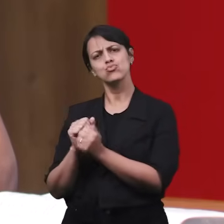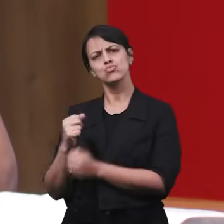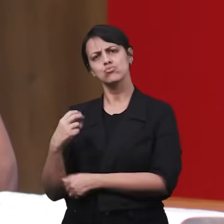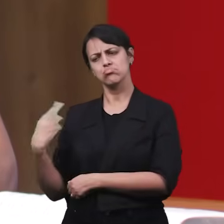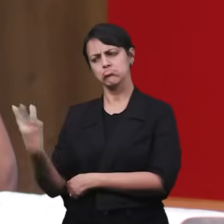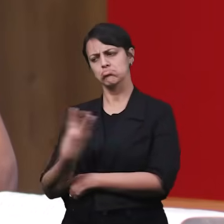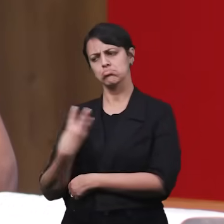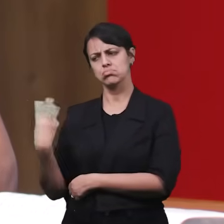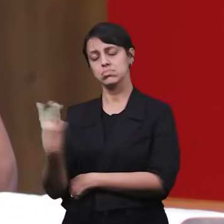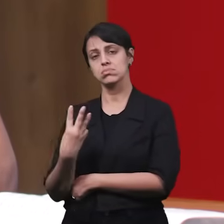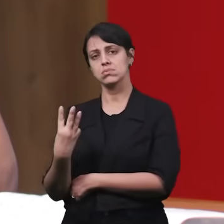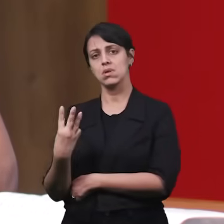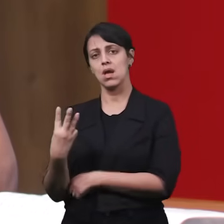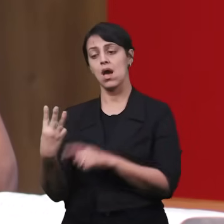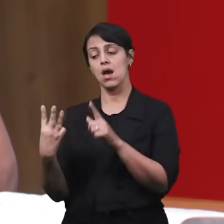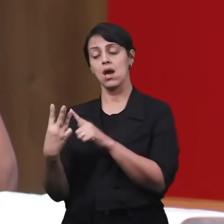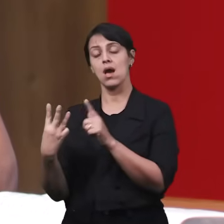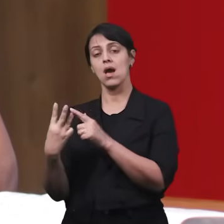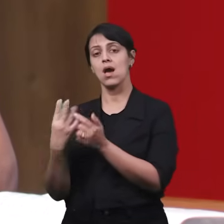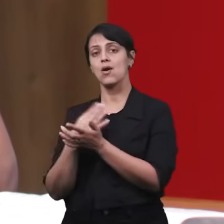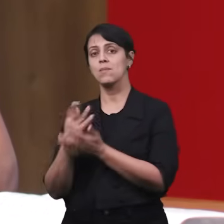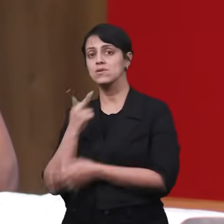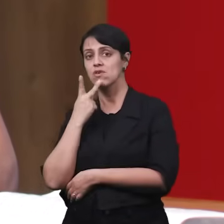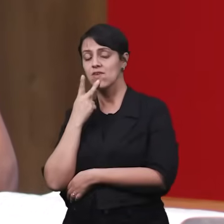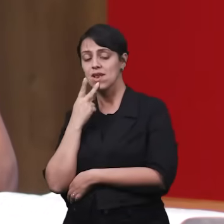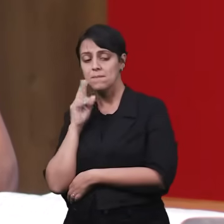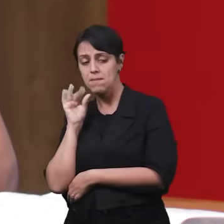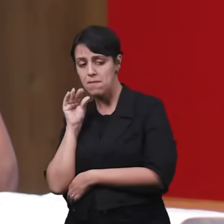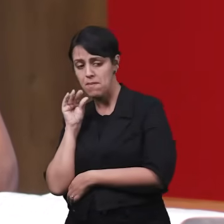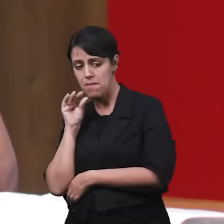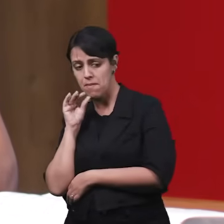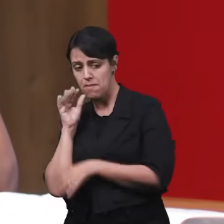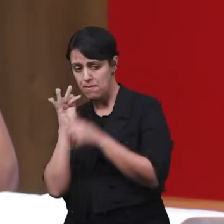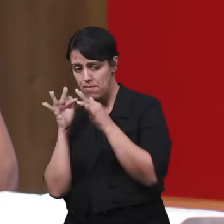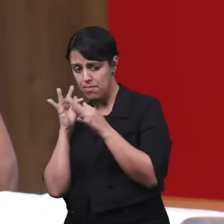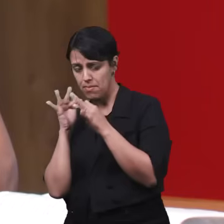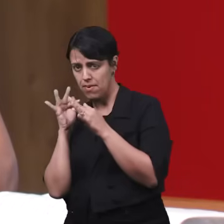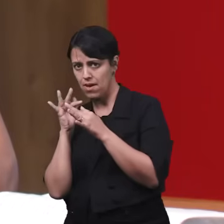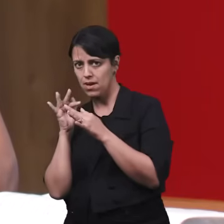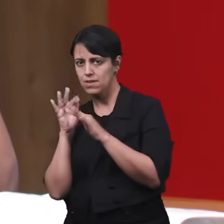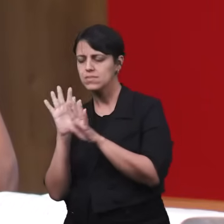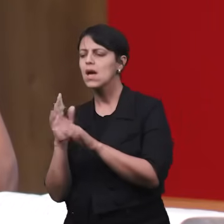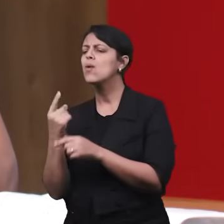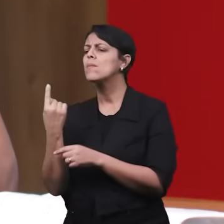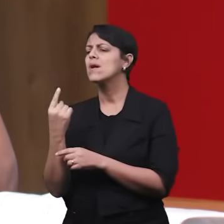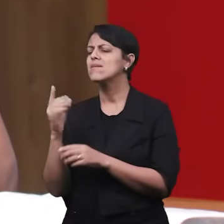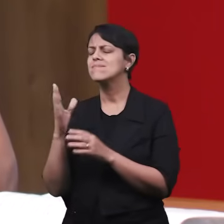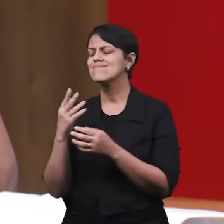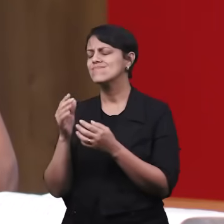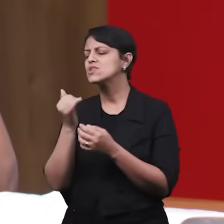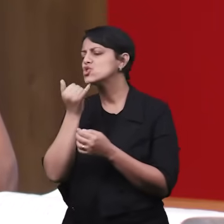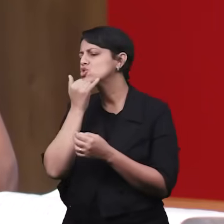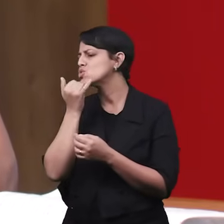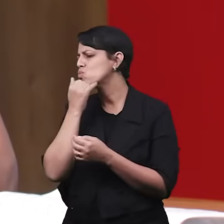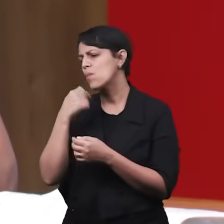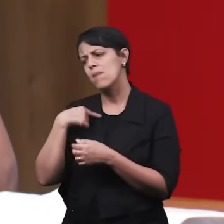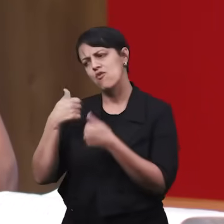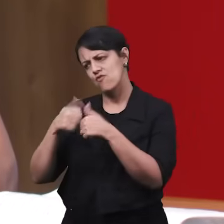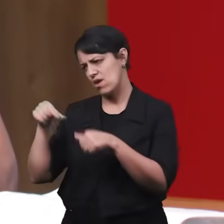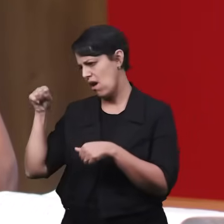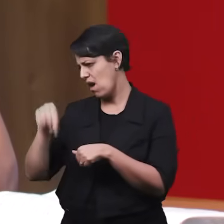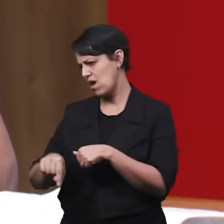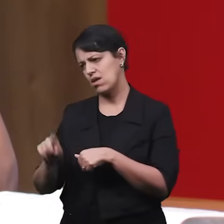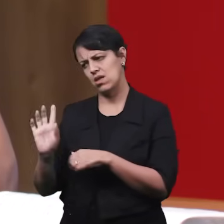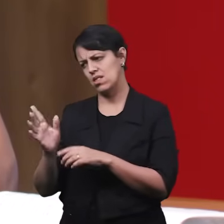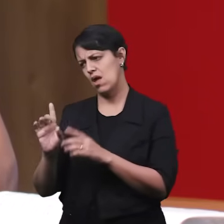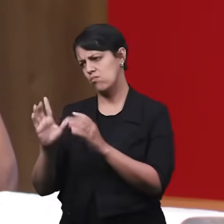uma delas começou a falar da vida de um irmão. E uma das senhoras imediatamente pediu licença, falou, olha, eu não vou continuar nessa